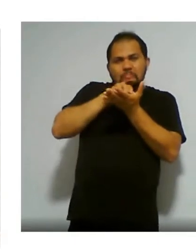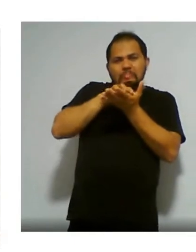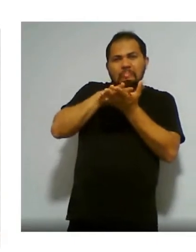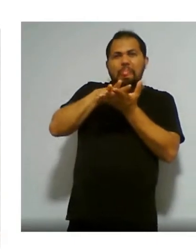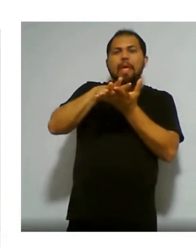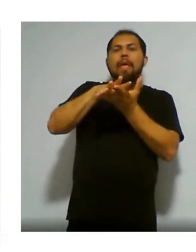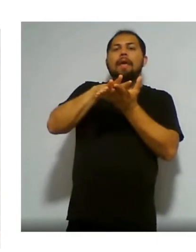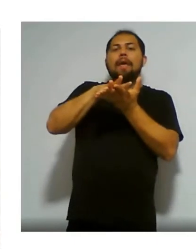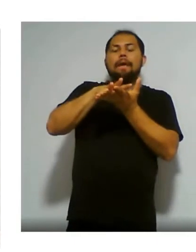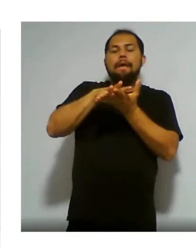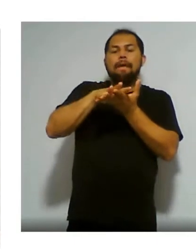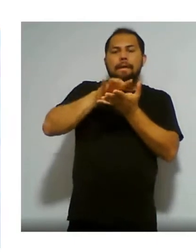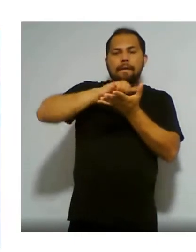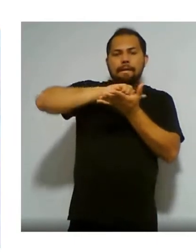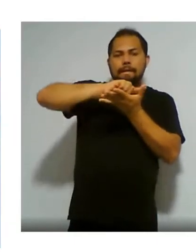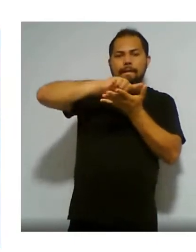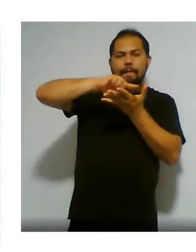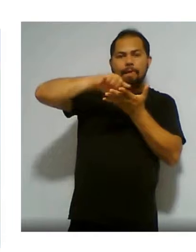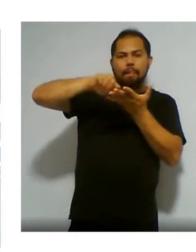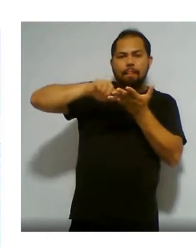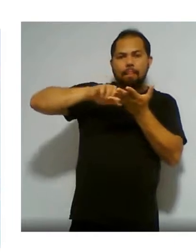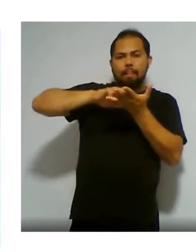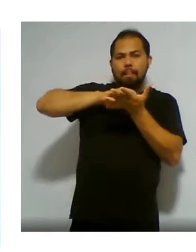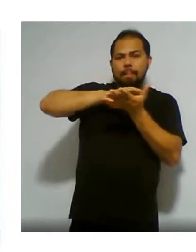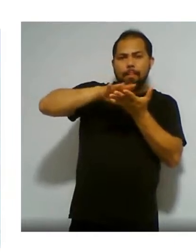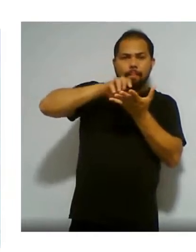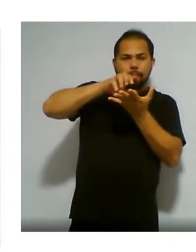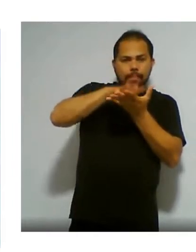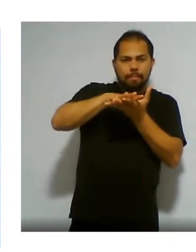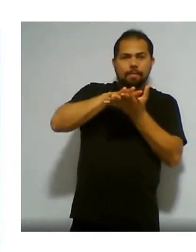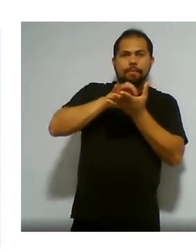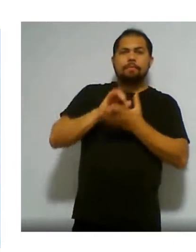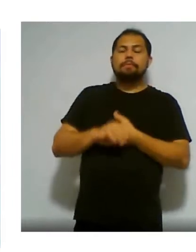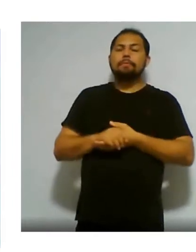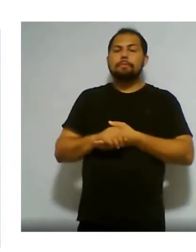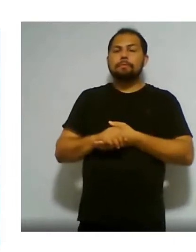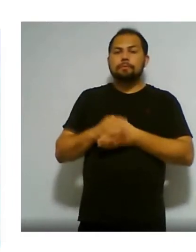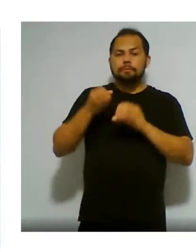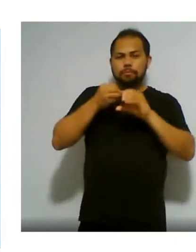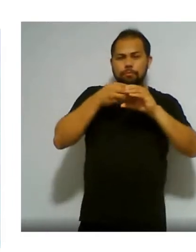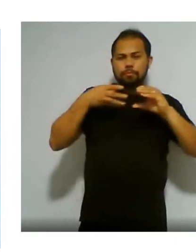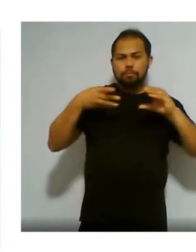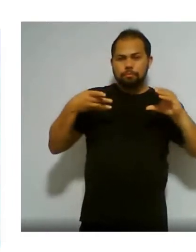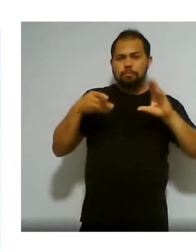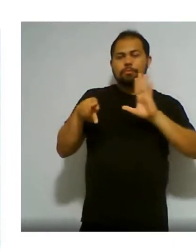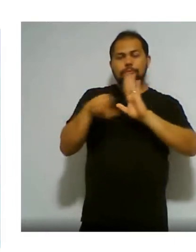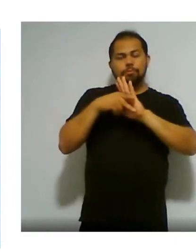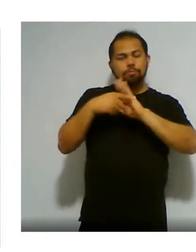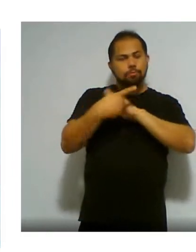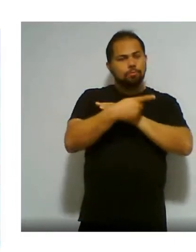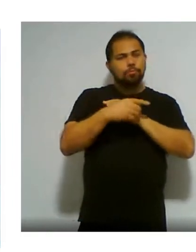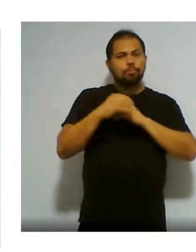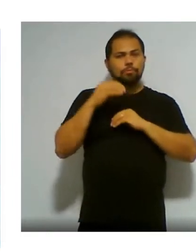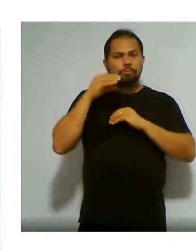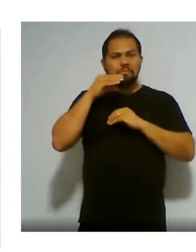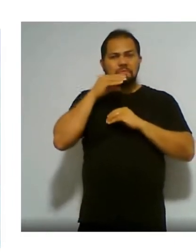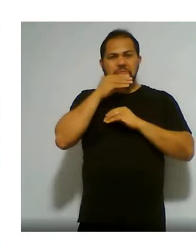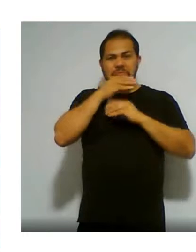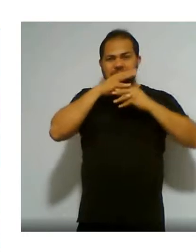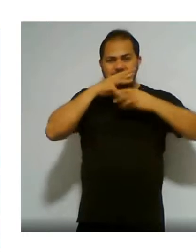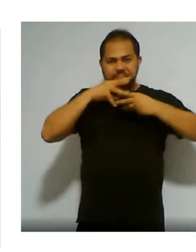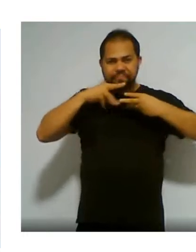um pouco mais de pasta térmica aqui, mas foi uma característica desse tipo de dissipador. Então esse é um vídeo direto da Arctic.